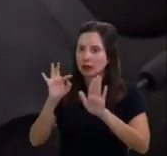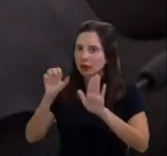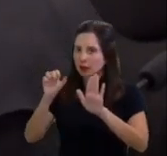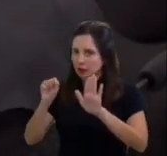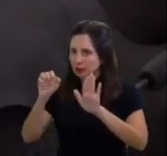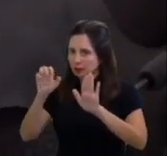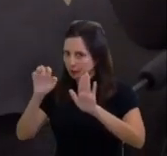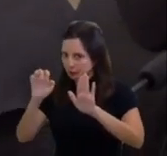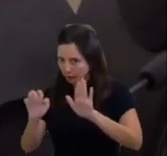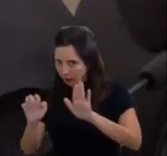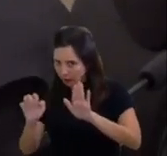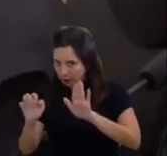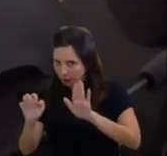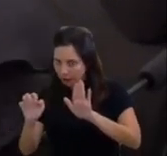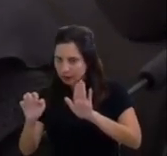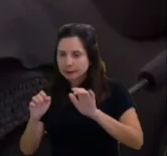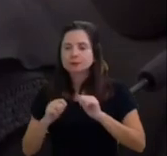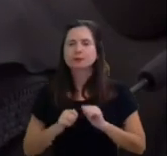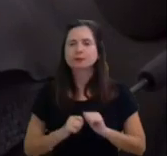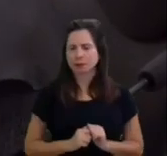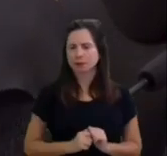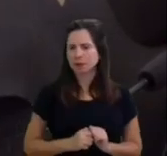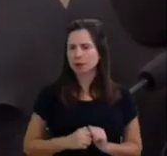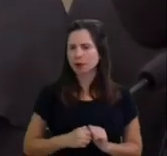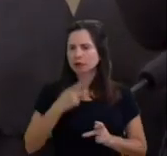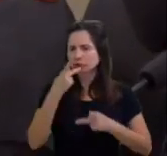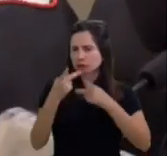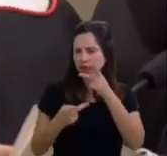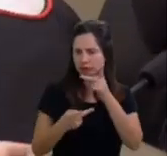pré-campanha. Eu cito aqui o exemplo da Resolução